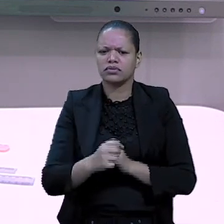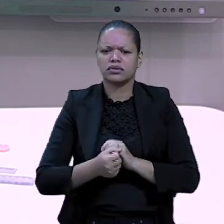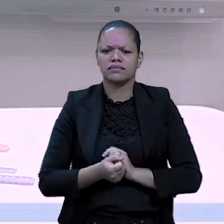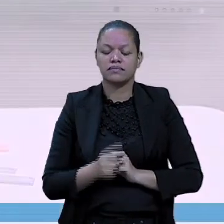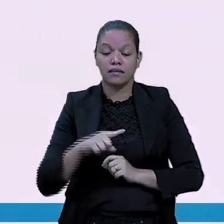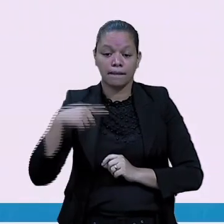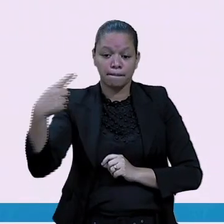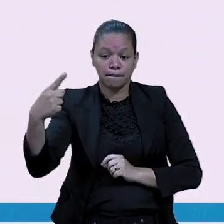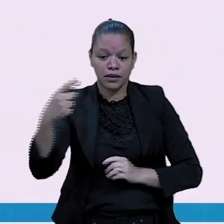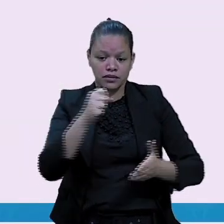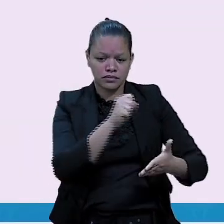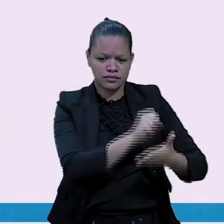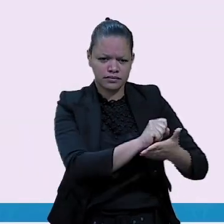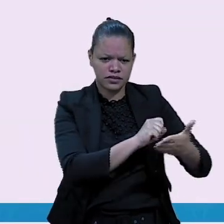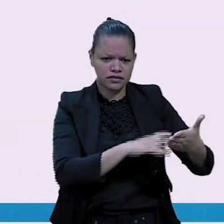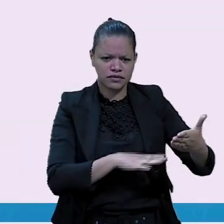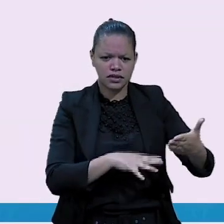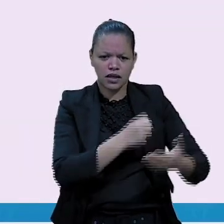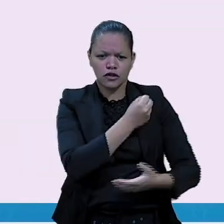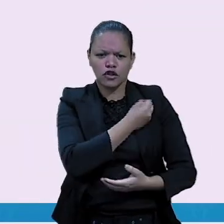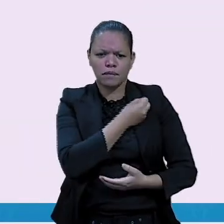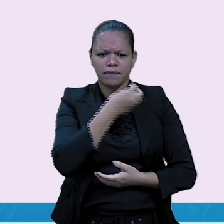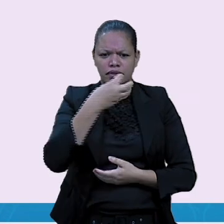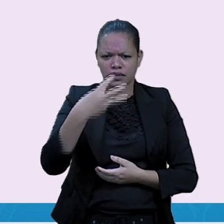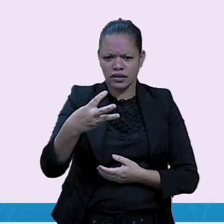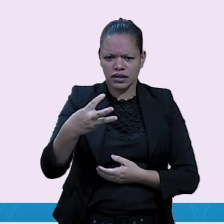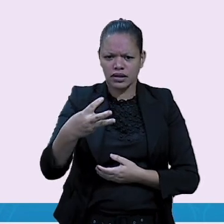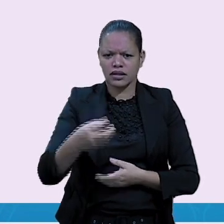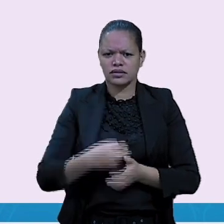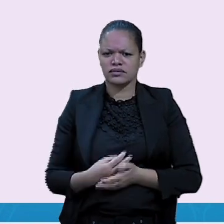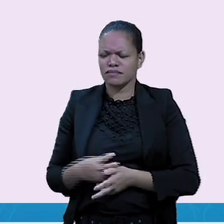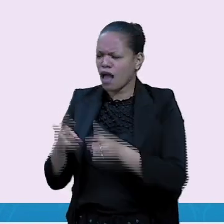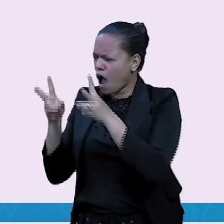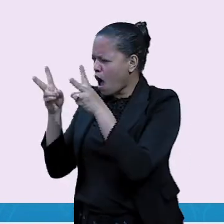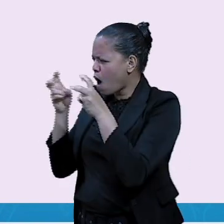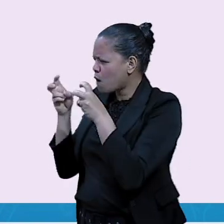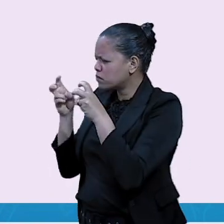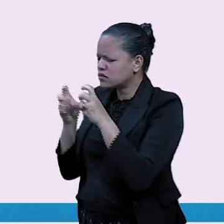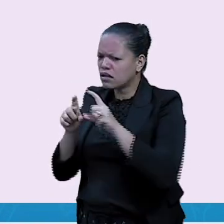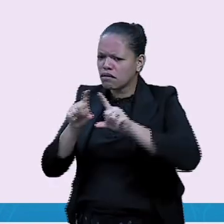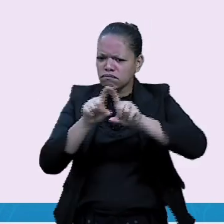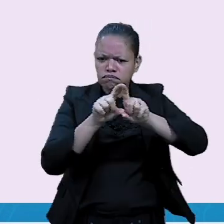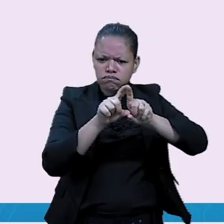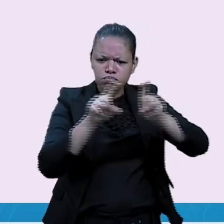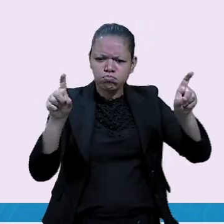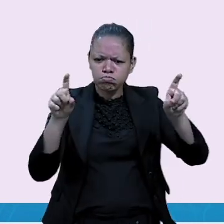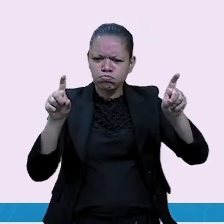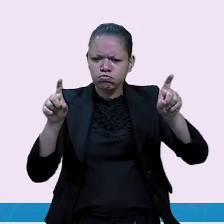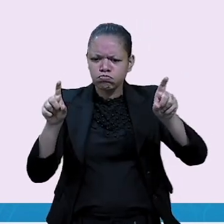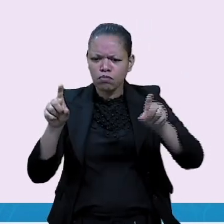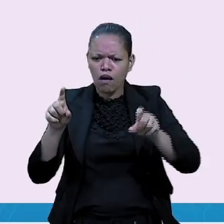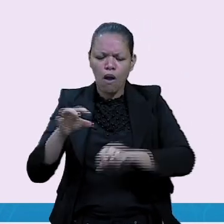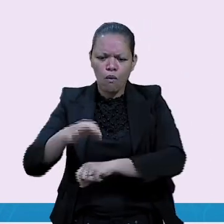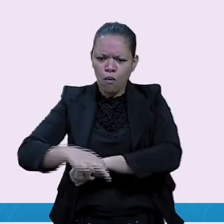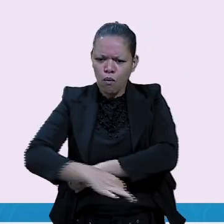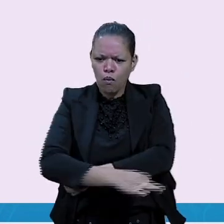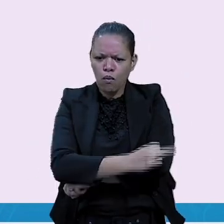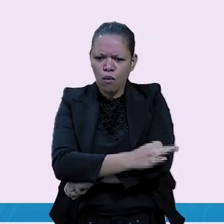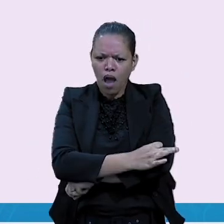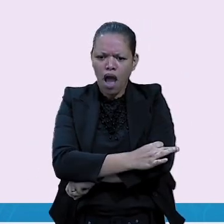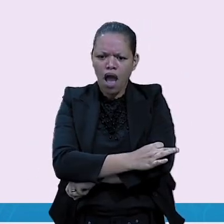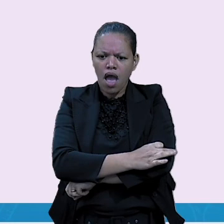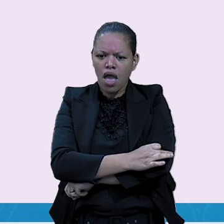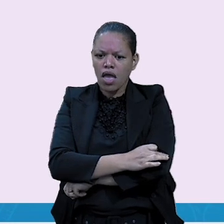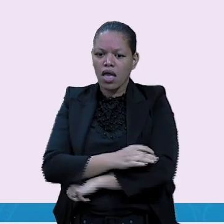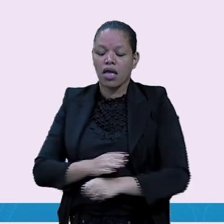atividade. Descubra observando a régua quais os tamanhos dos objetos. Então, aqui embaixo tem uma régua,